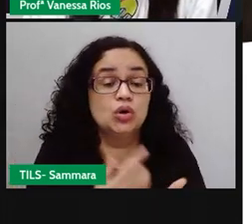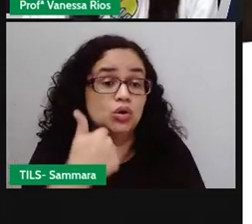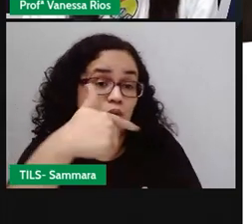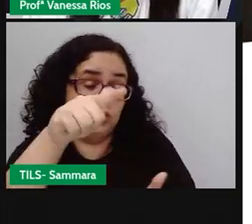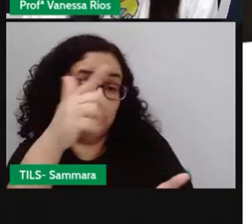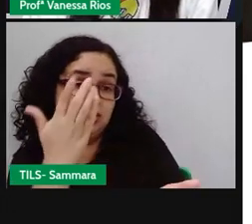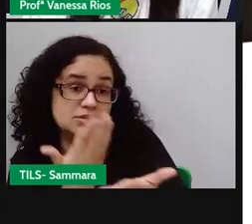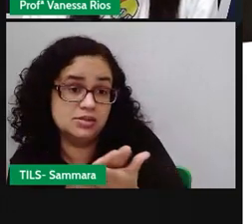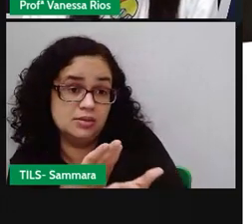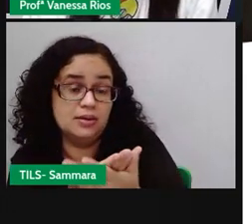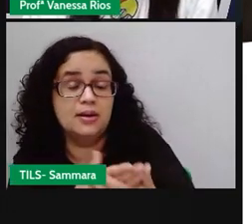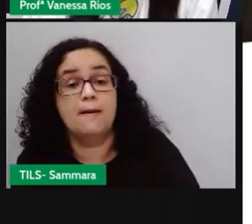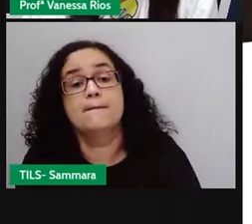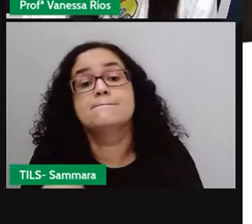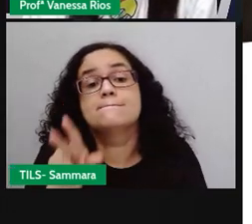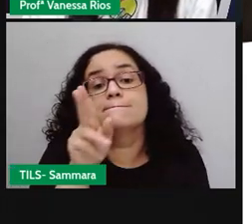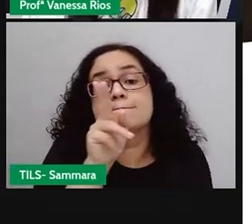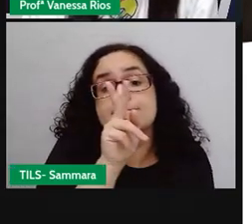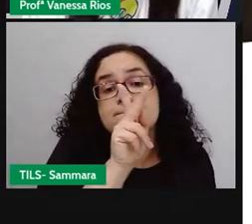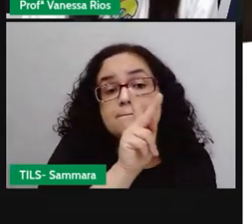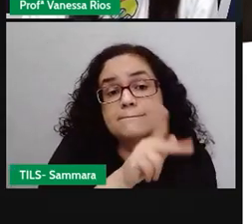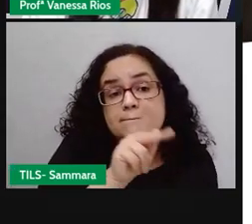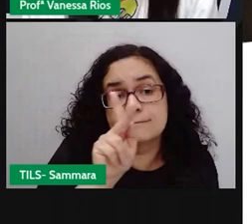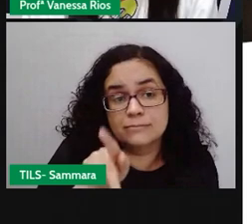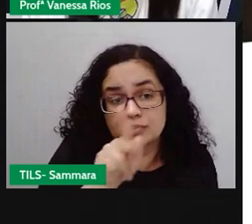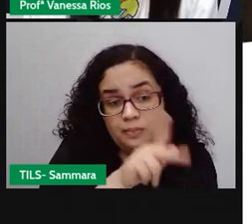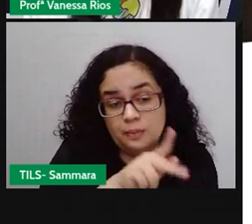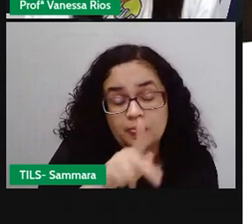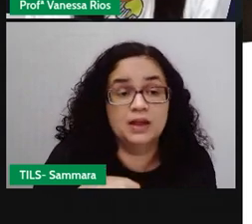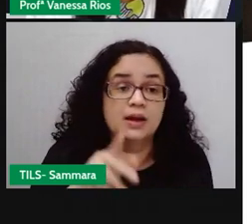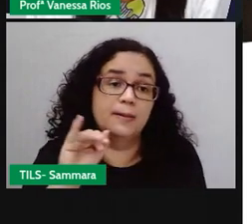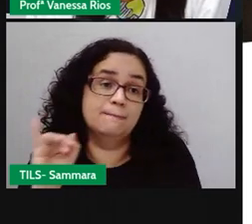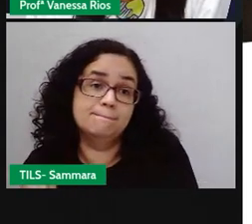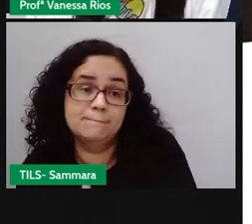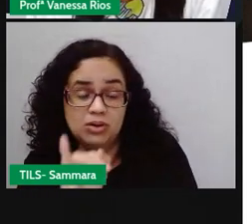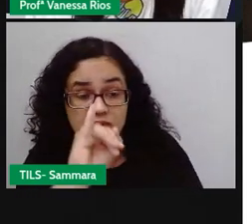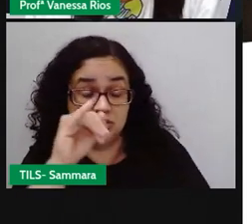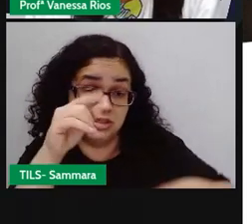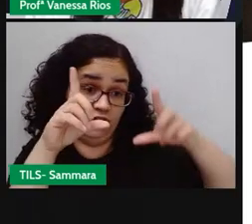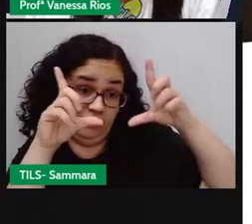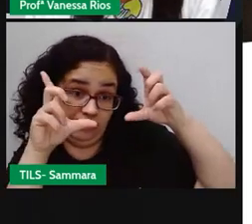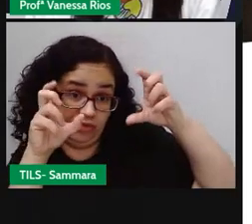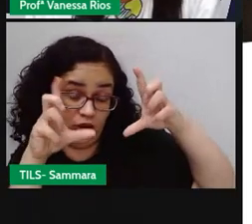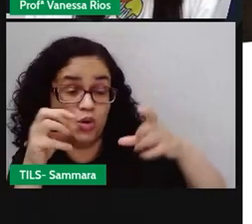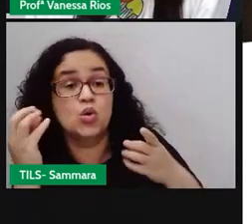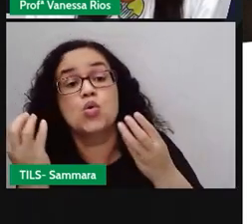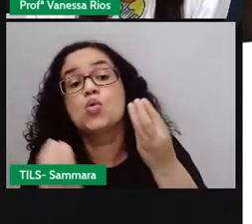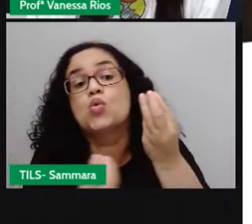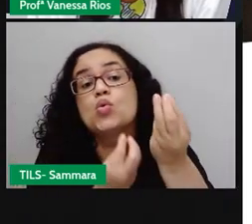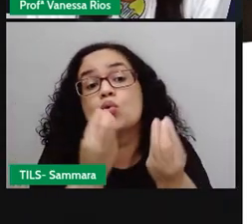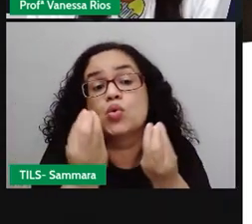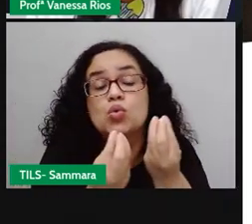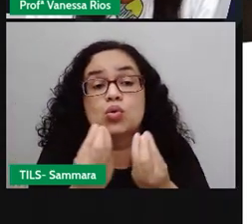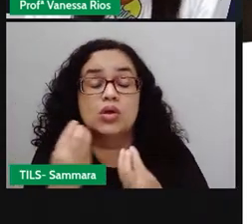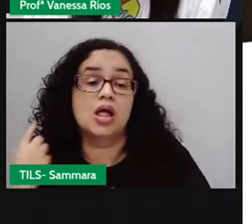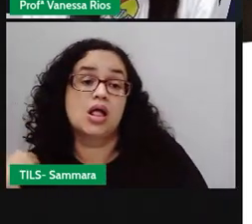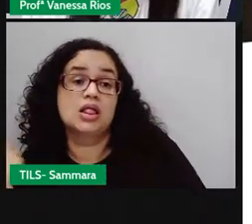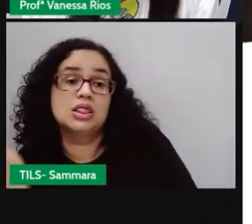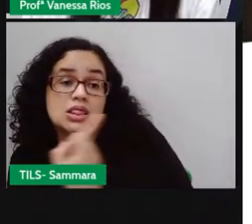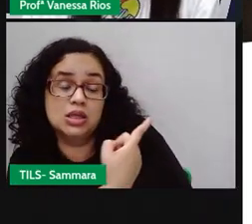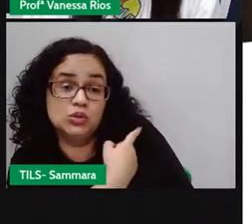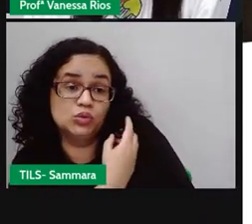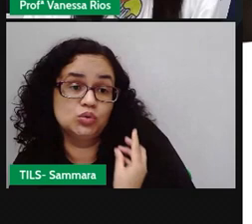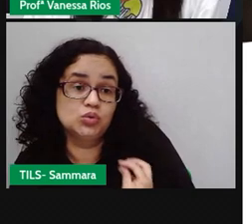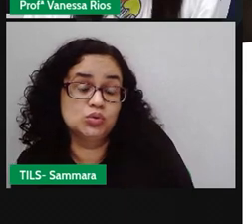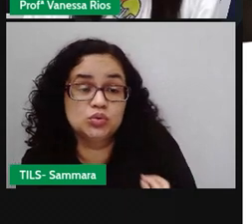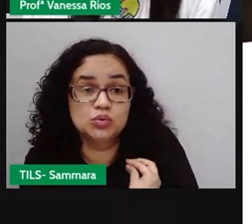aulas, e a Pró falou sobre a importância da fotografia quando ela traz para a nossa vida